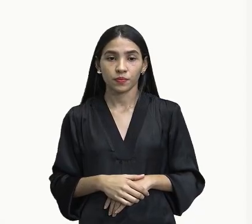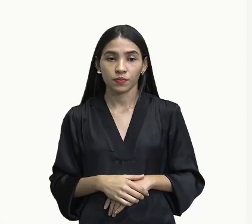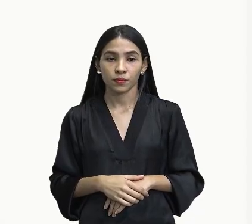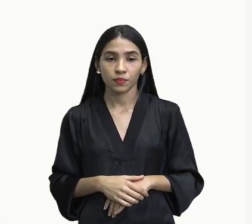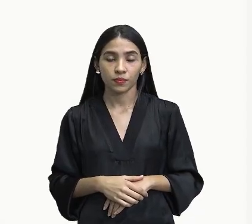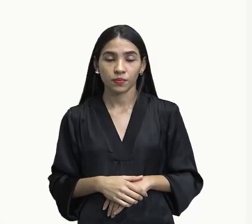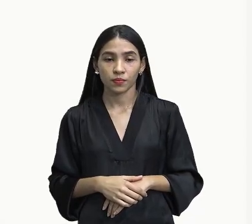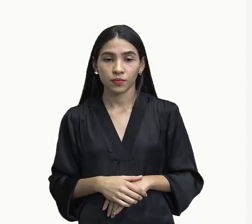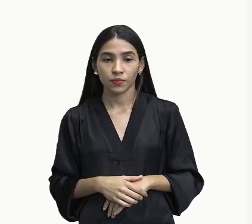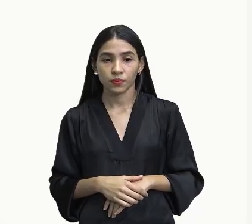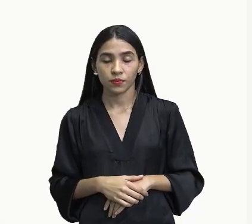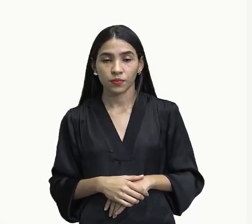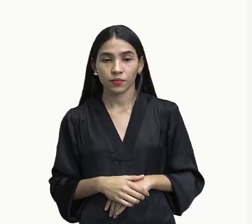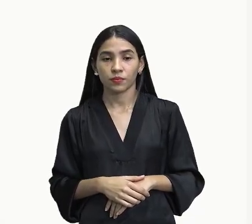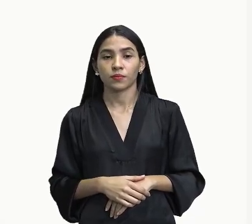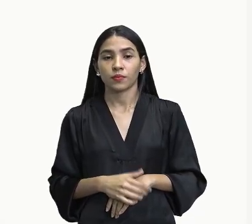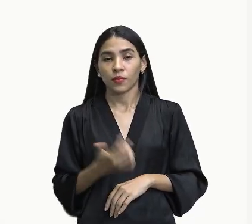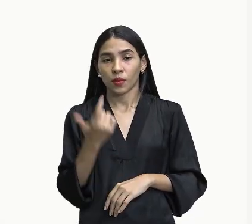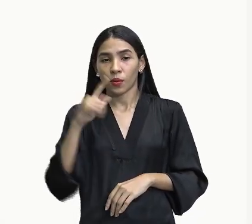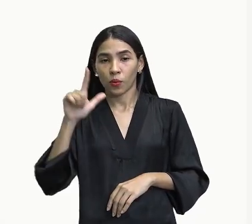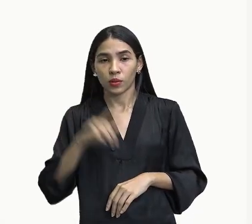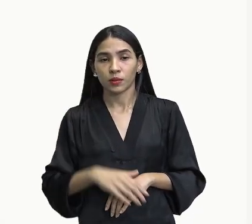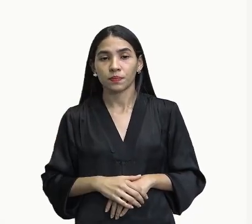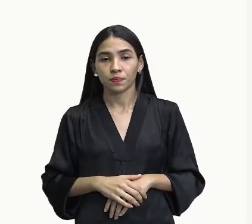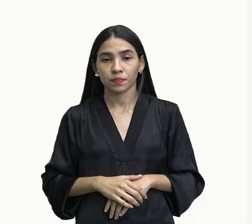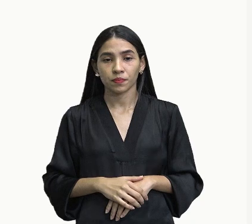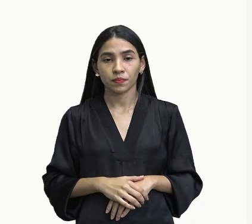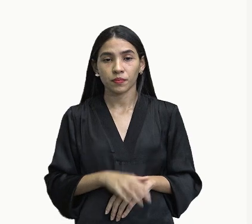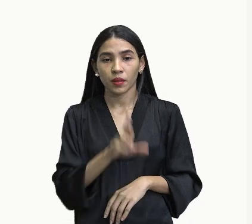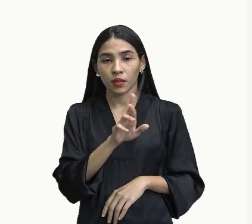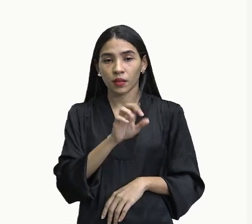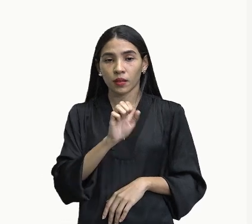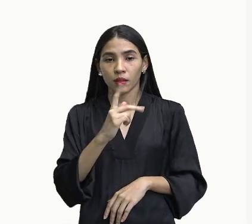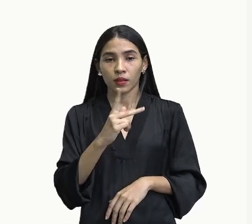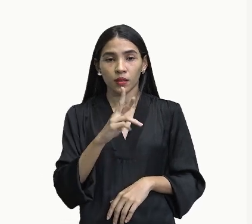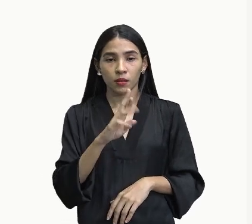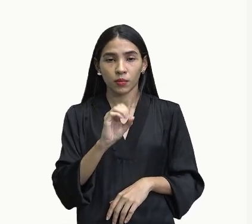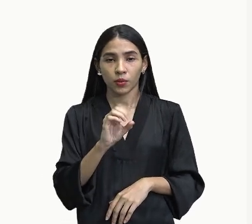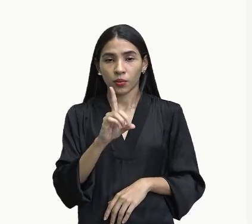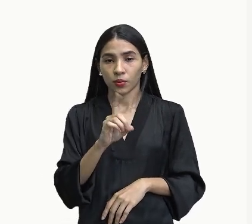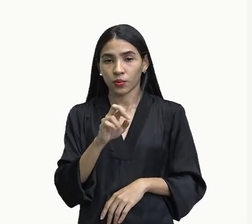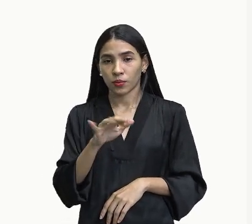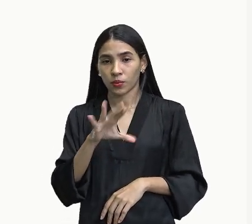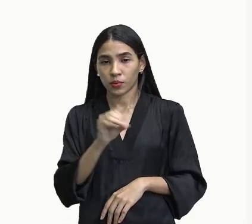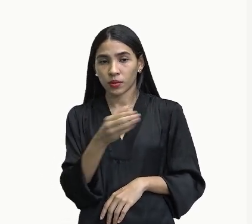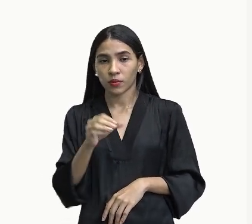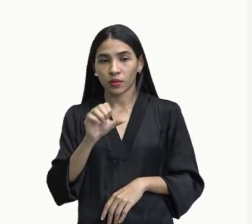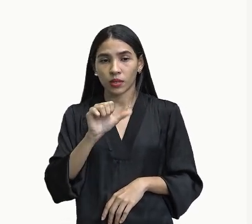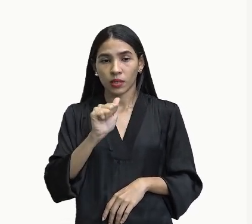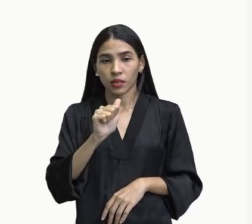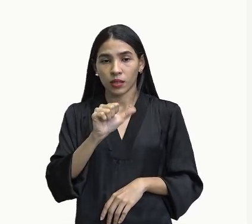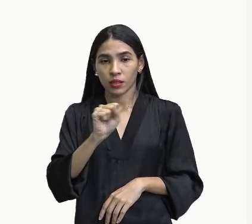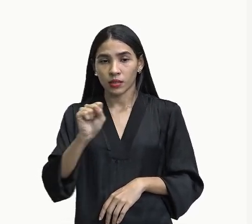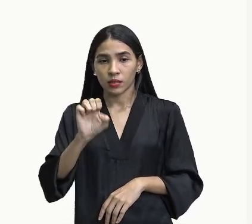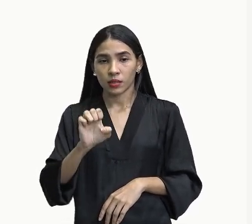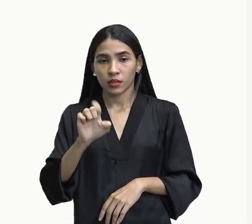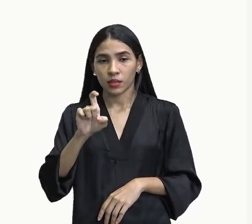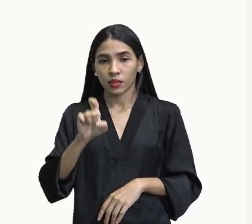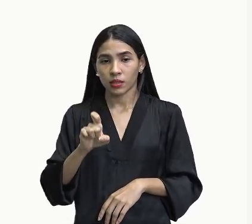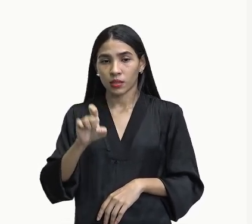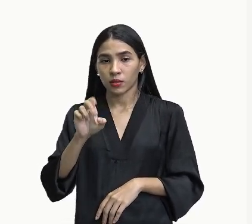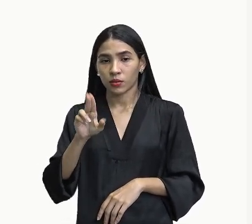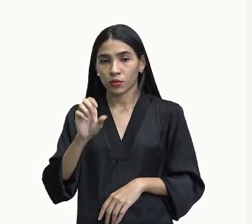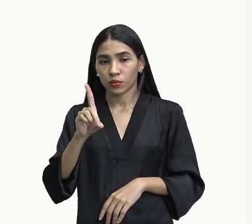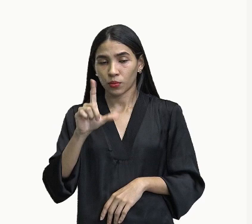lá? Essa outra forma é chamada de reprodução sexuada. Ela já é mais simples, as esponjas podem